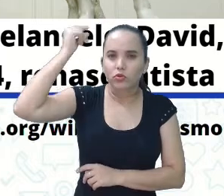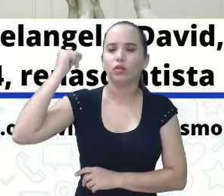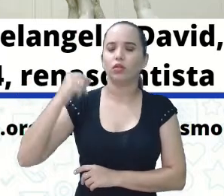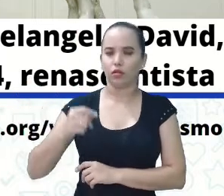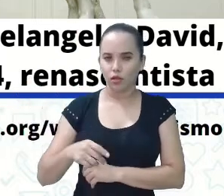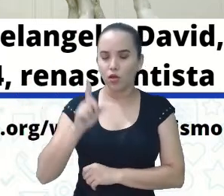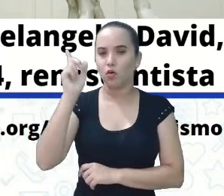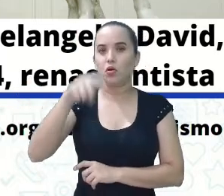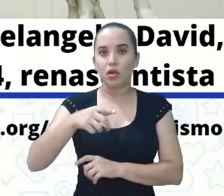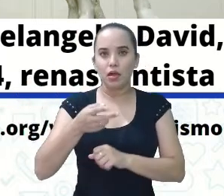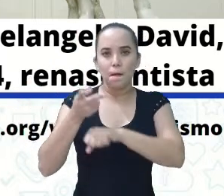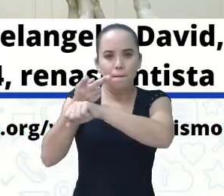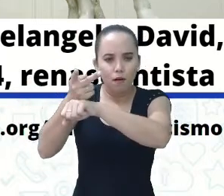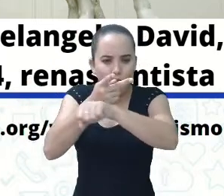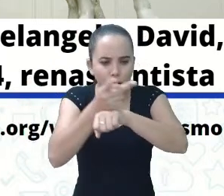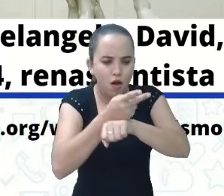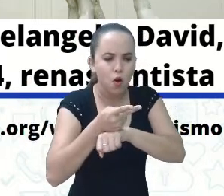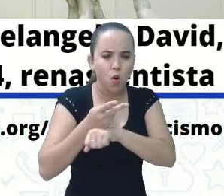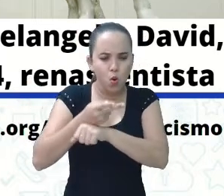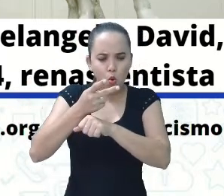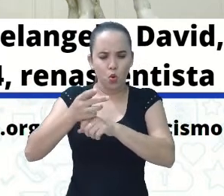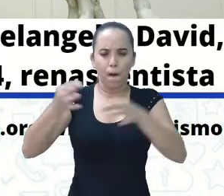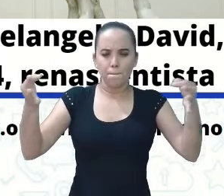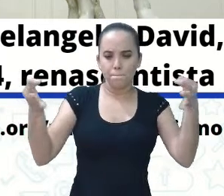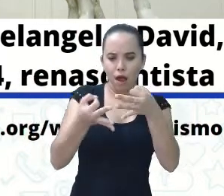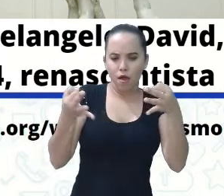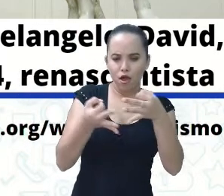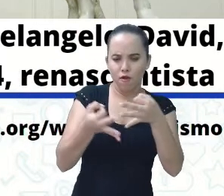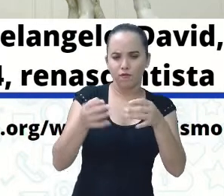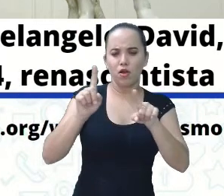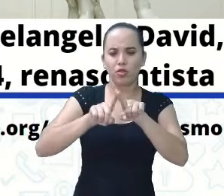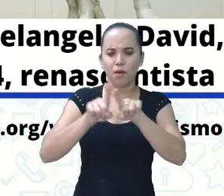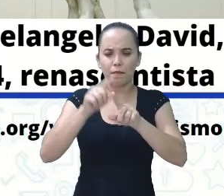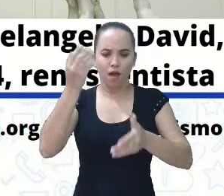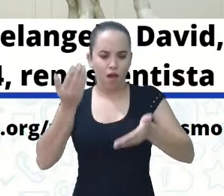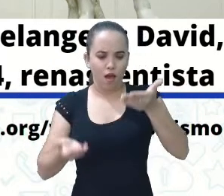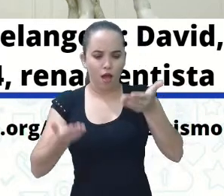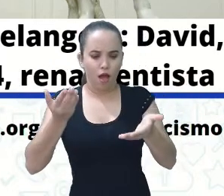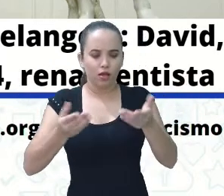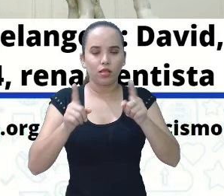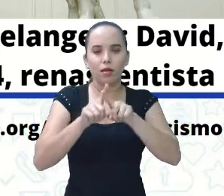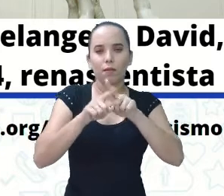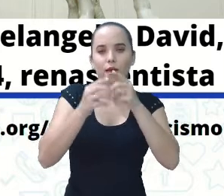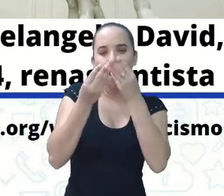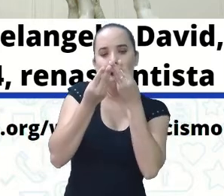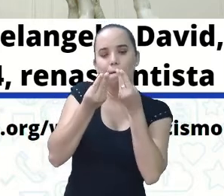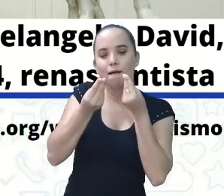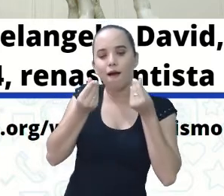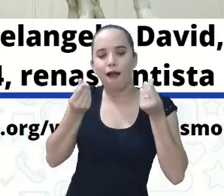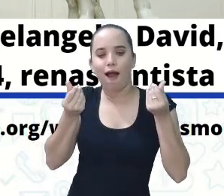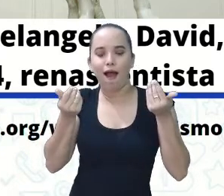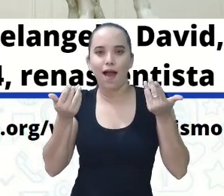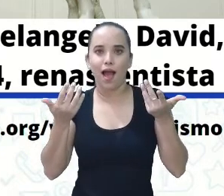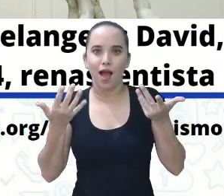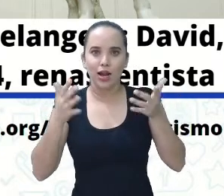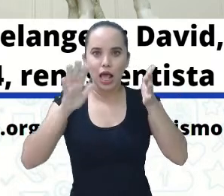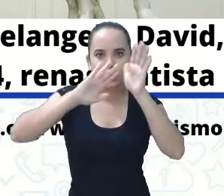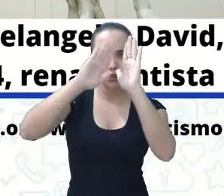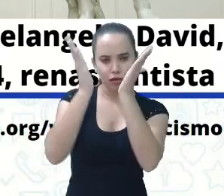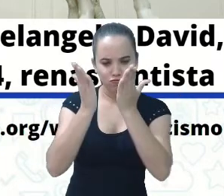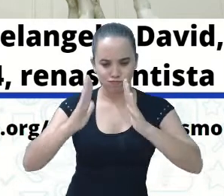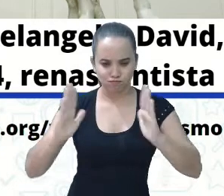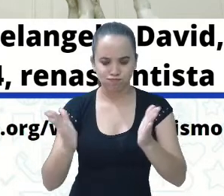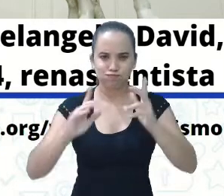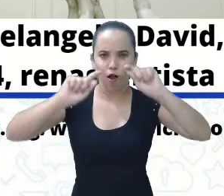assim, a busca pela perfeição, pelo equilíbrio, a pureza das formas, o vigor estético, são